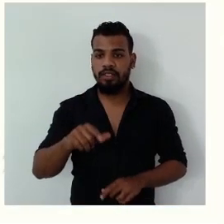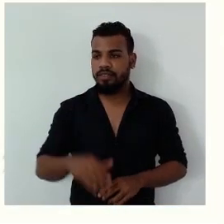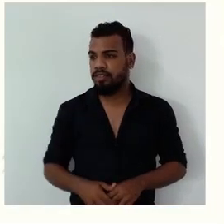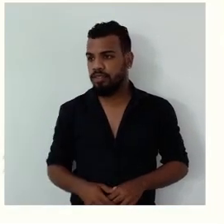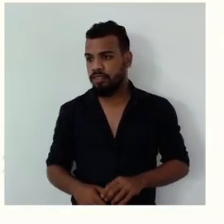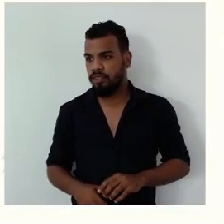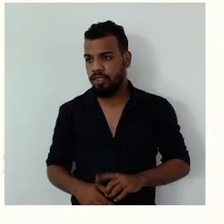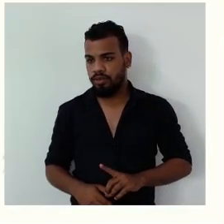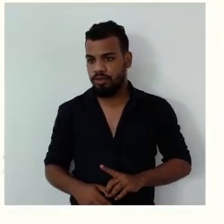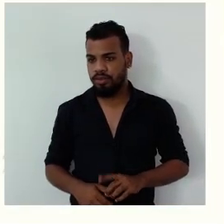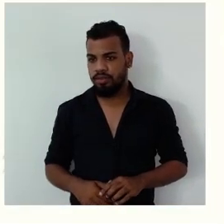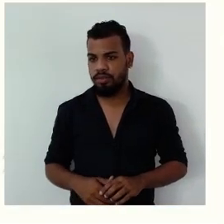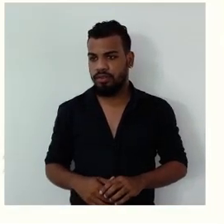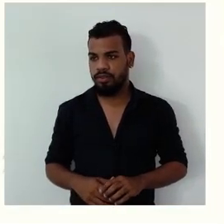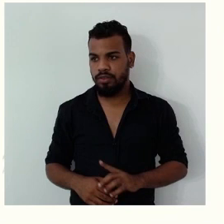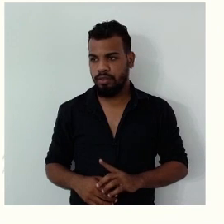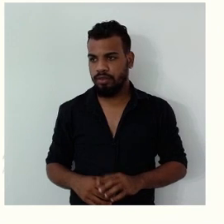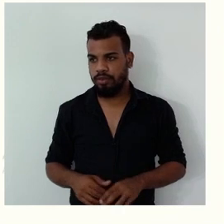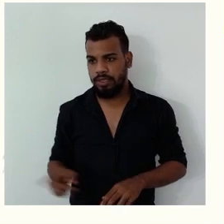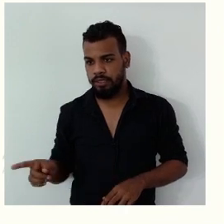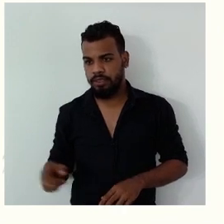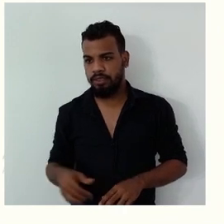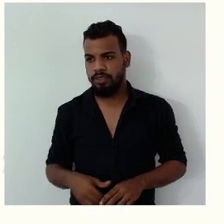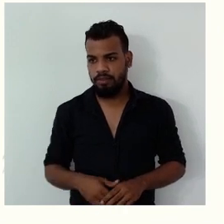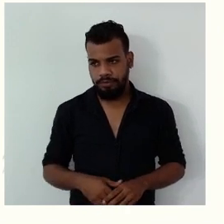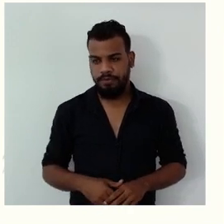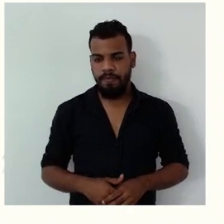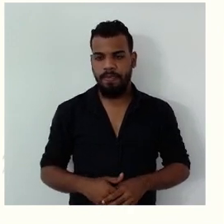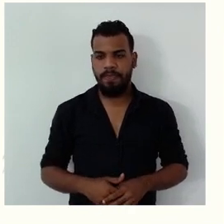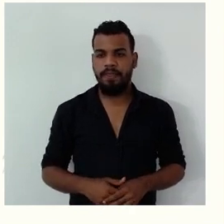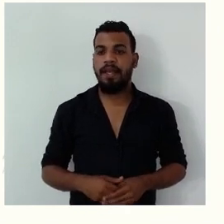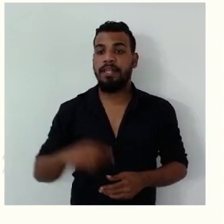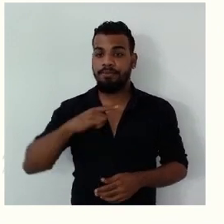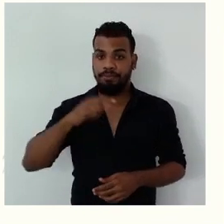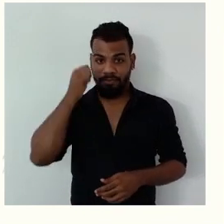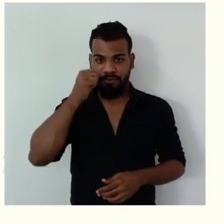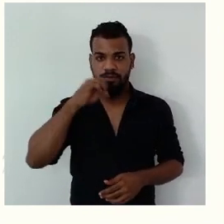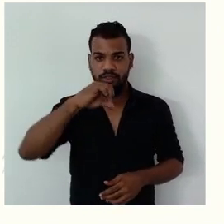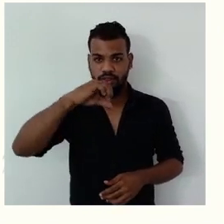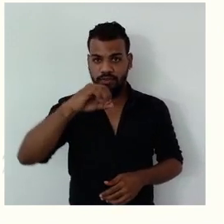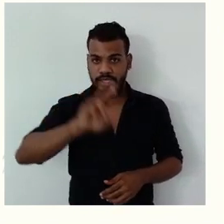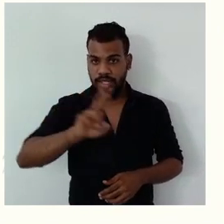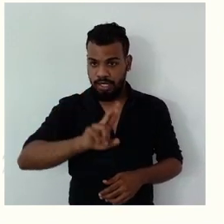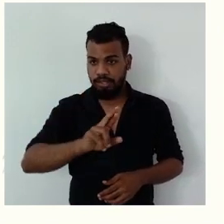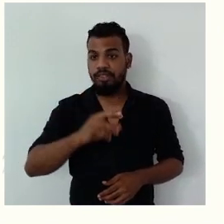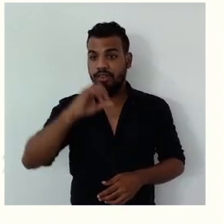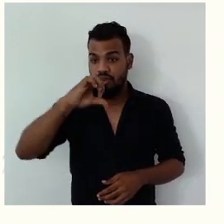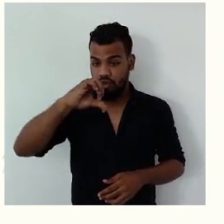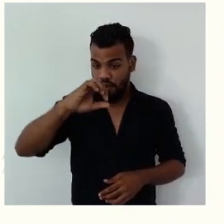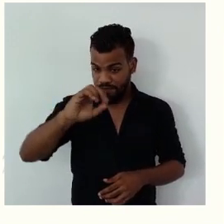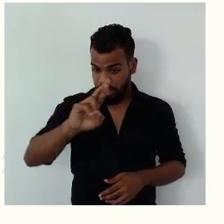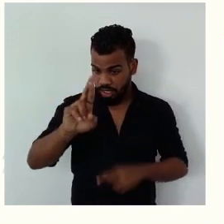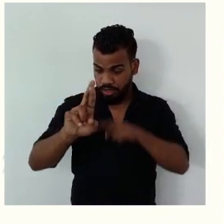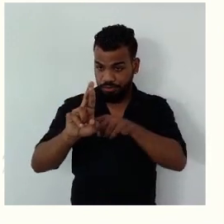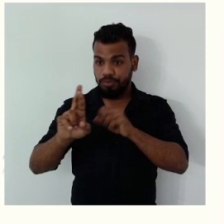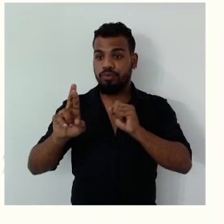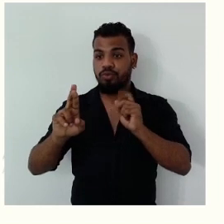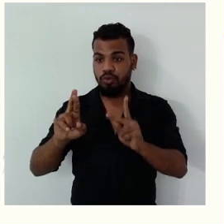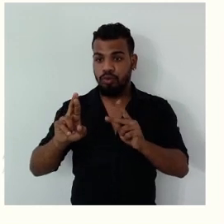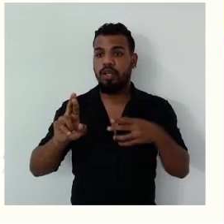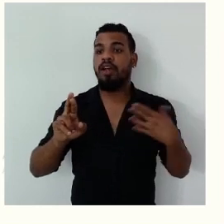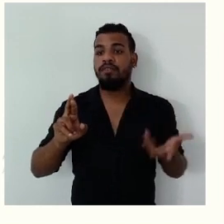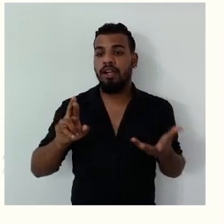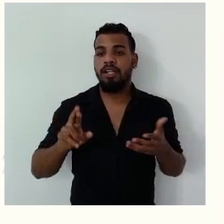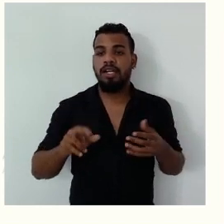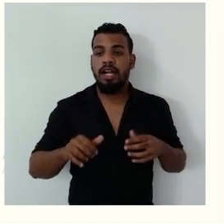Então vamos fazer o quê? Ela tem R$90. Então, desse 90, ela vai fazer o quê? Ela vai